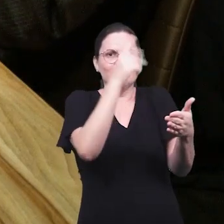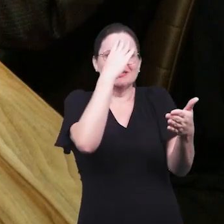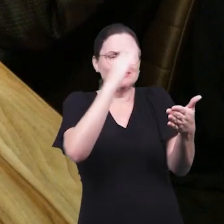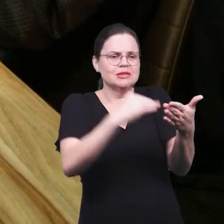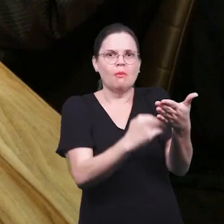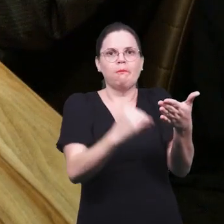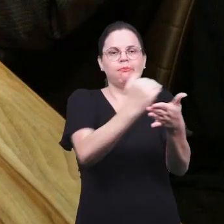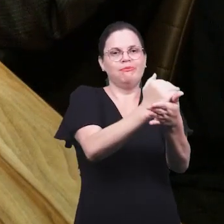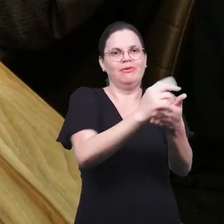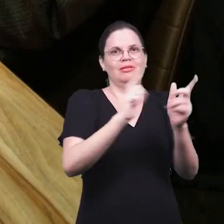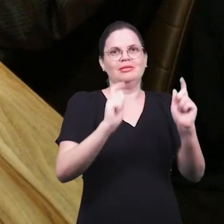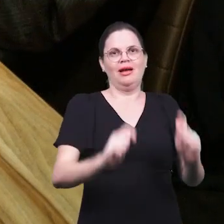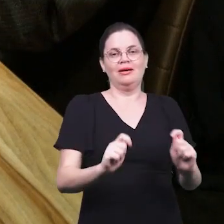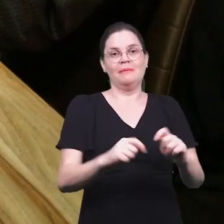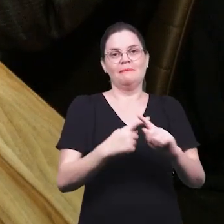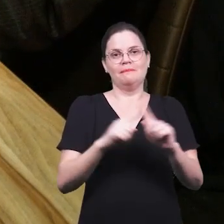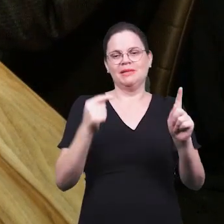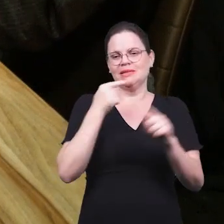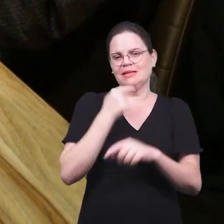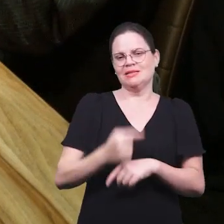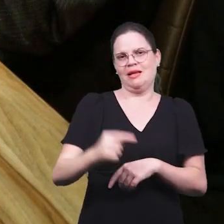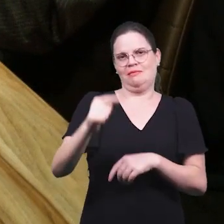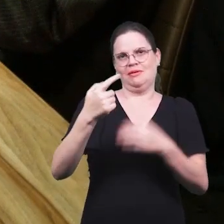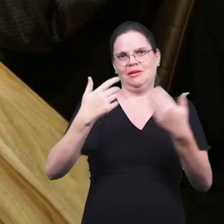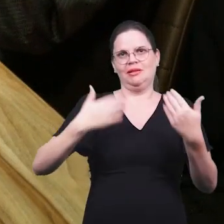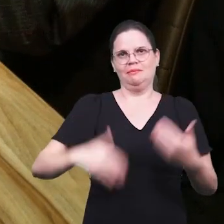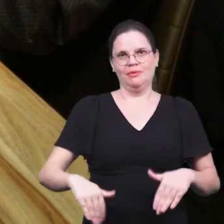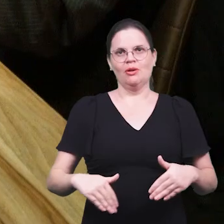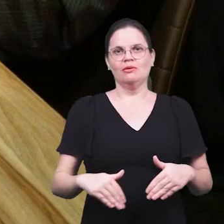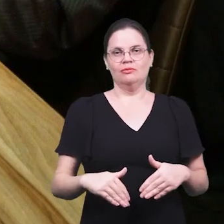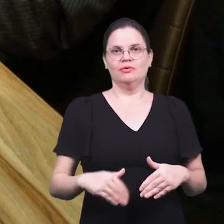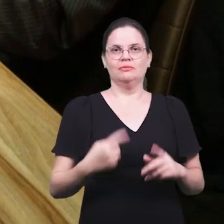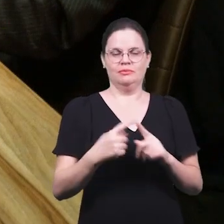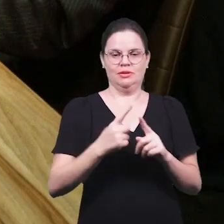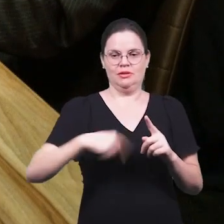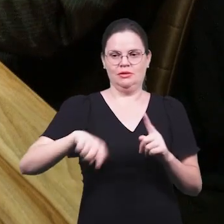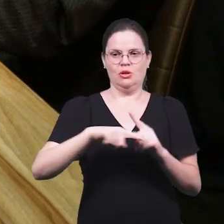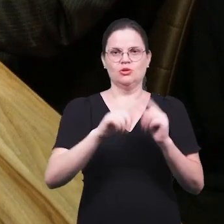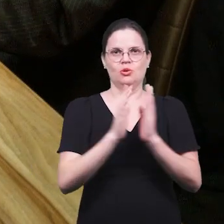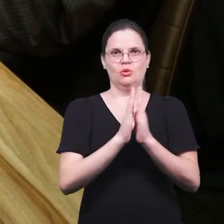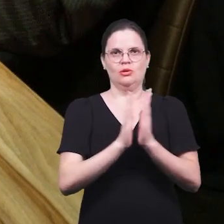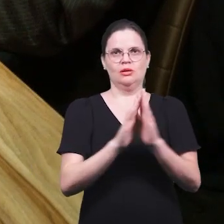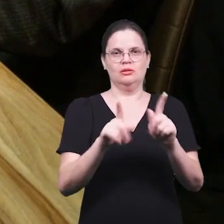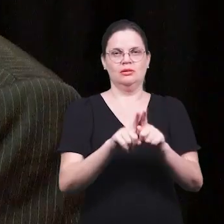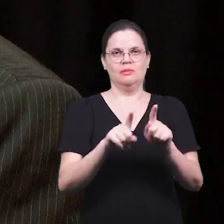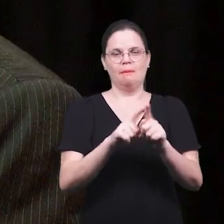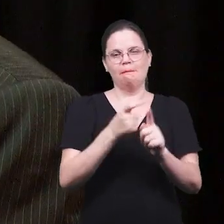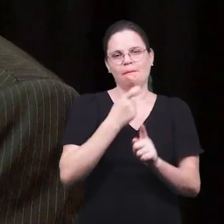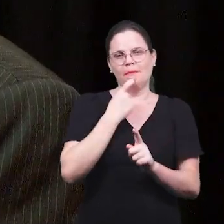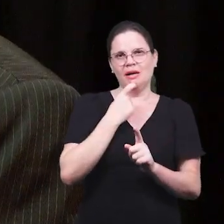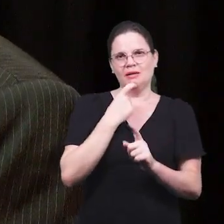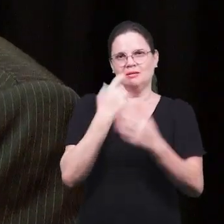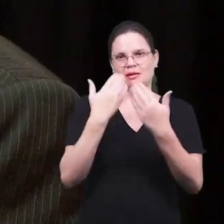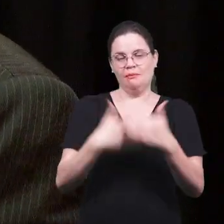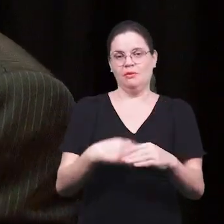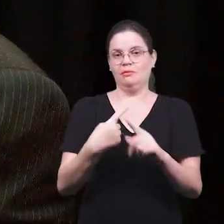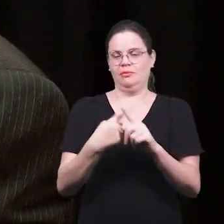perto, assim, Júlio. E foi interessante porque o Senhor, na semana da prova, o